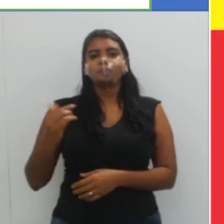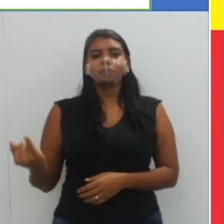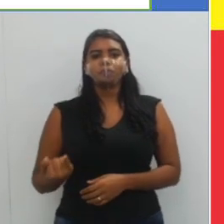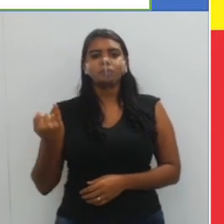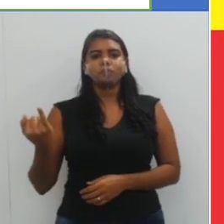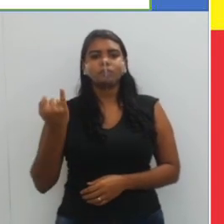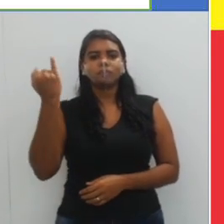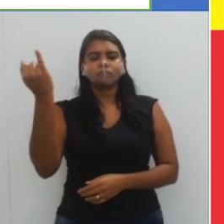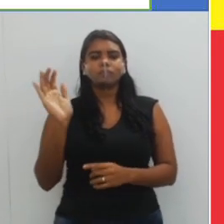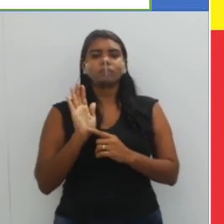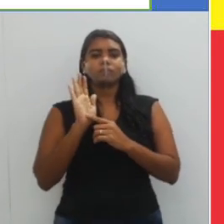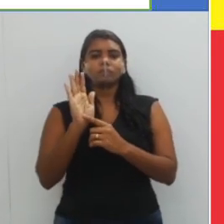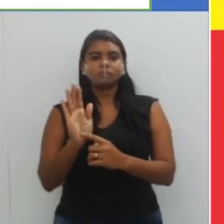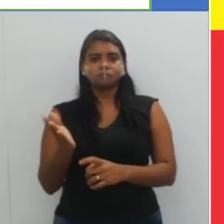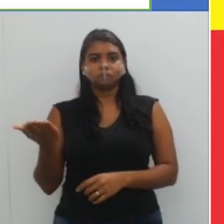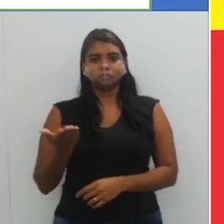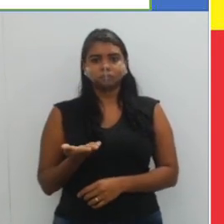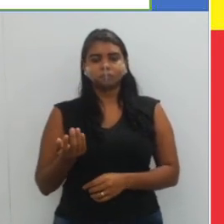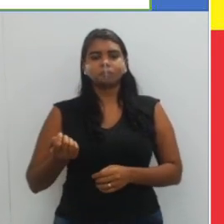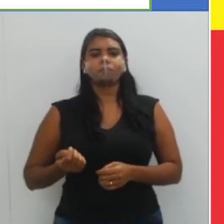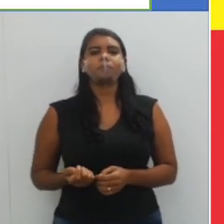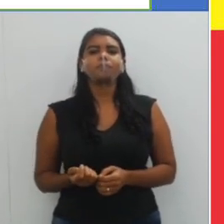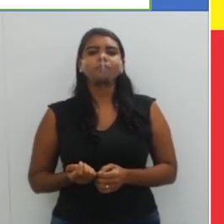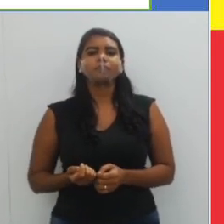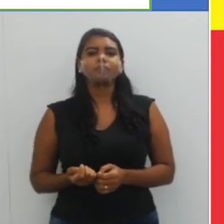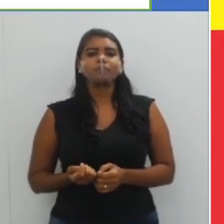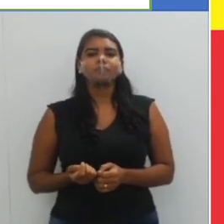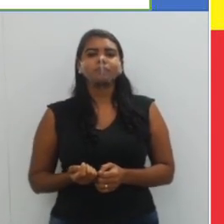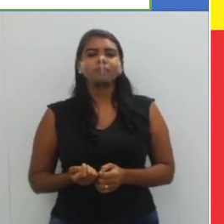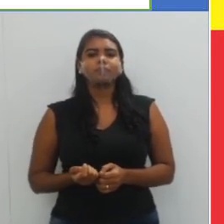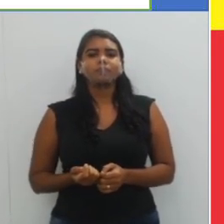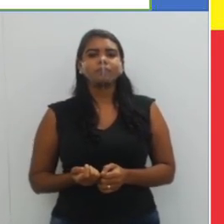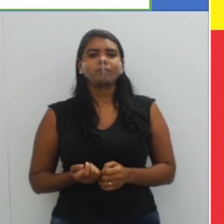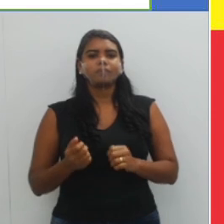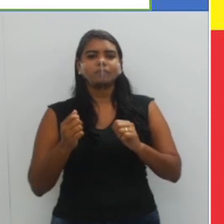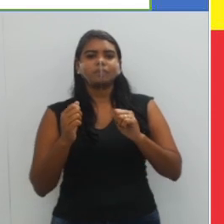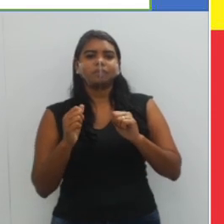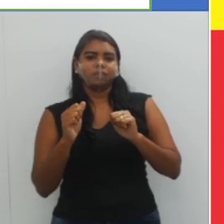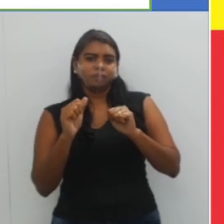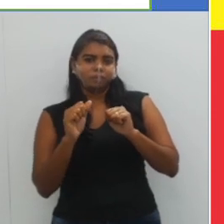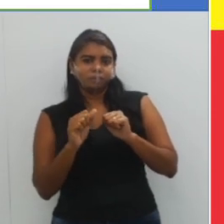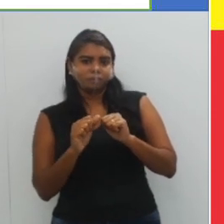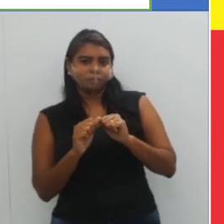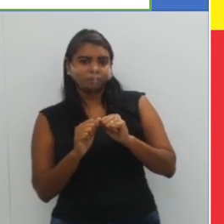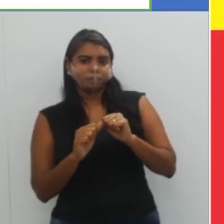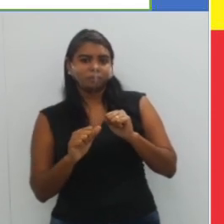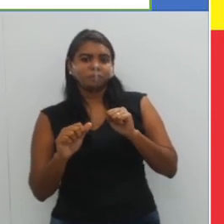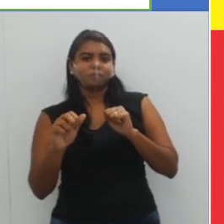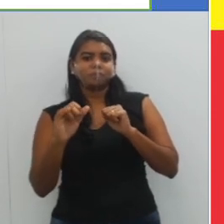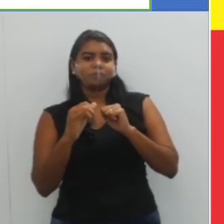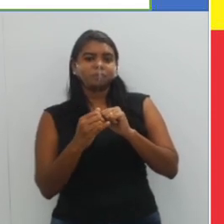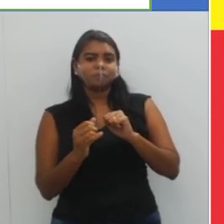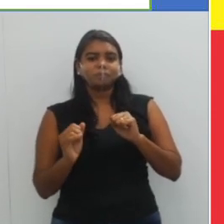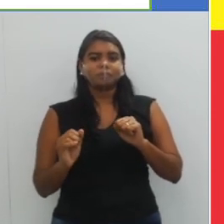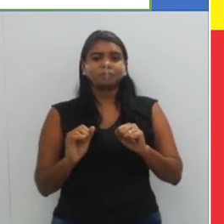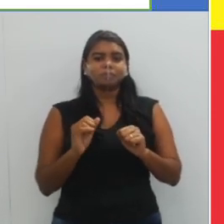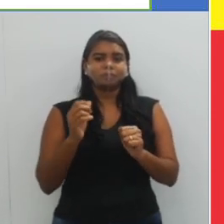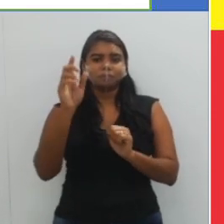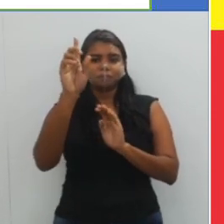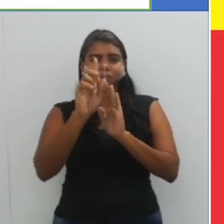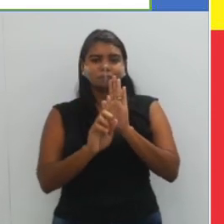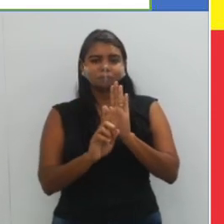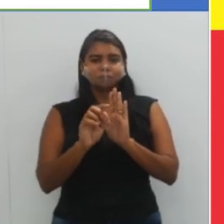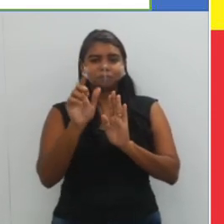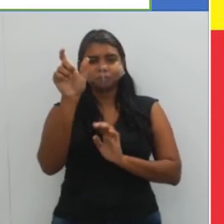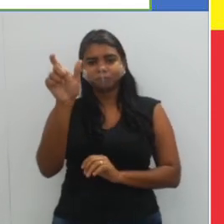importante que eu trago hoje é justamente o seguinte, é o artigo 18 da Declaração Universal dos Direitos